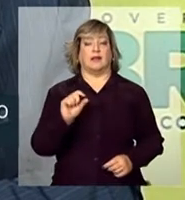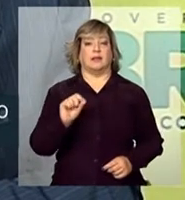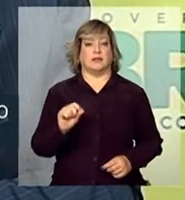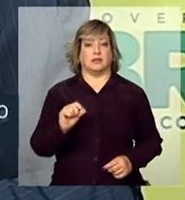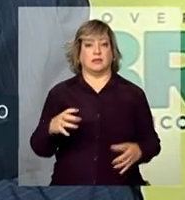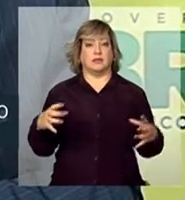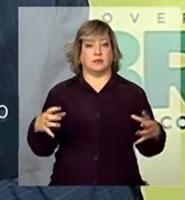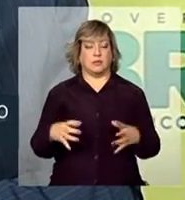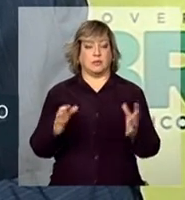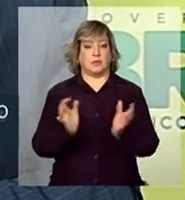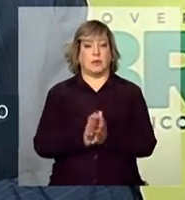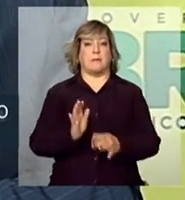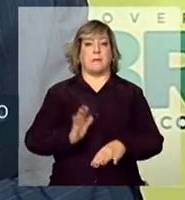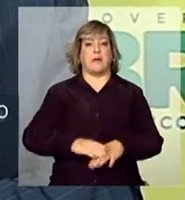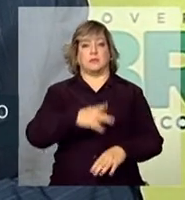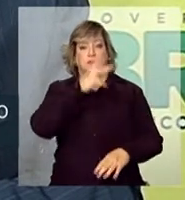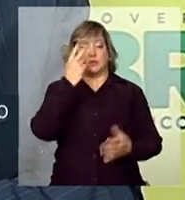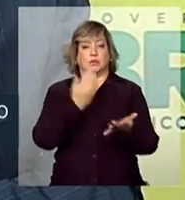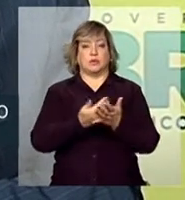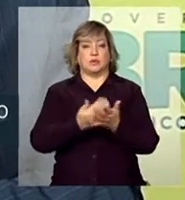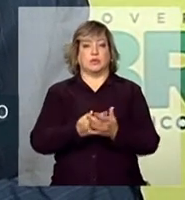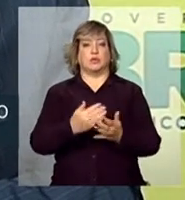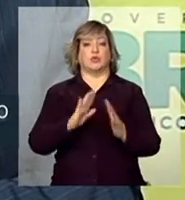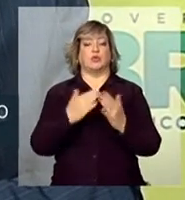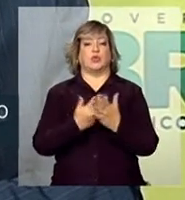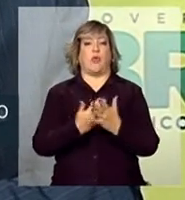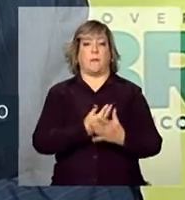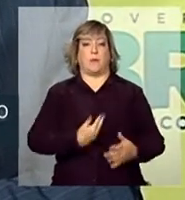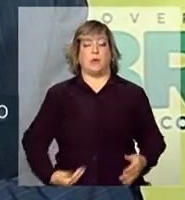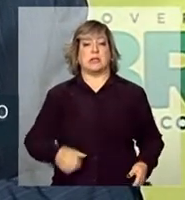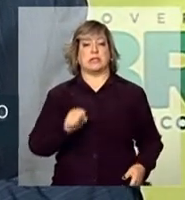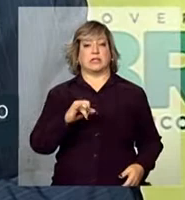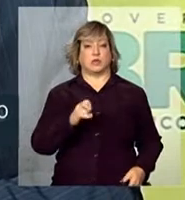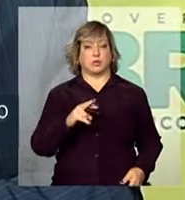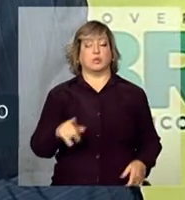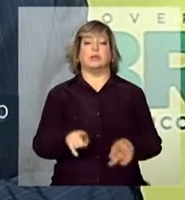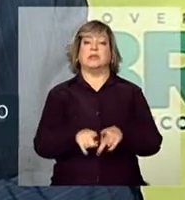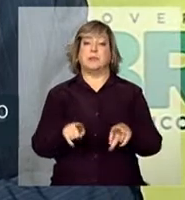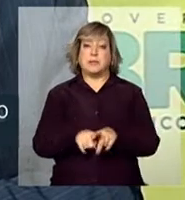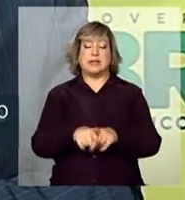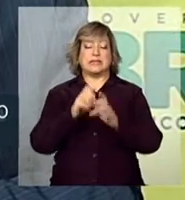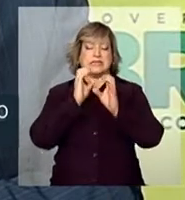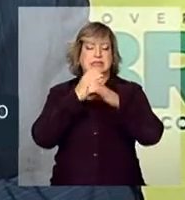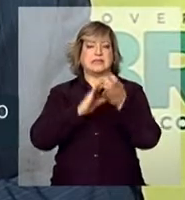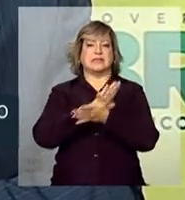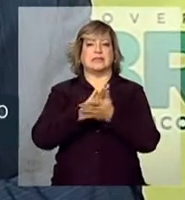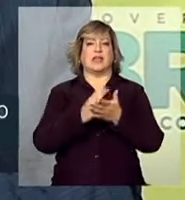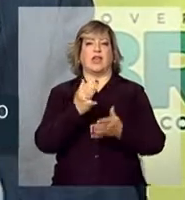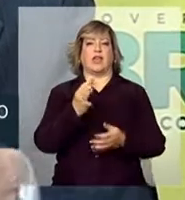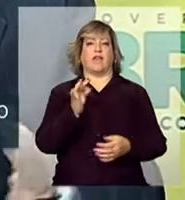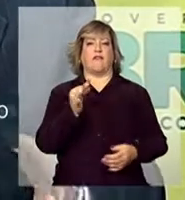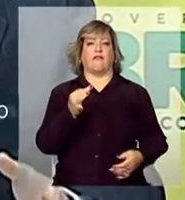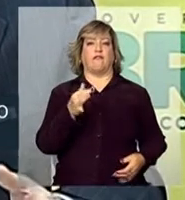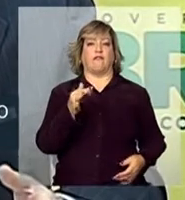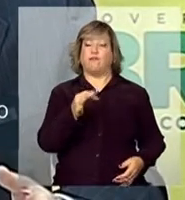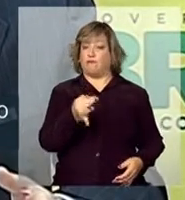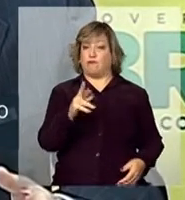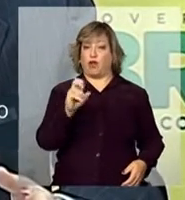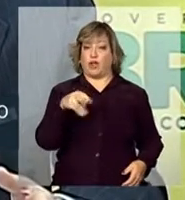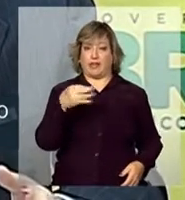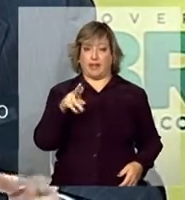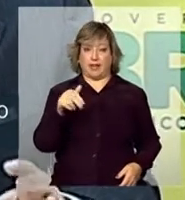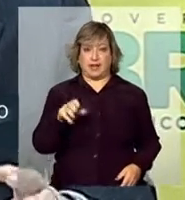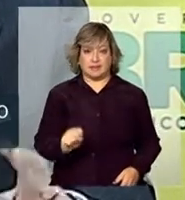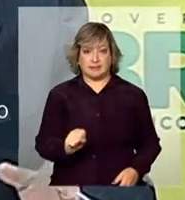mobilizam mais ainda os estudantes da escola pública o siso E também o Ciência sem Fronteiras porque o único critério de